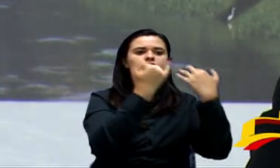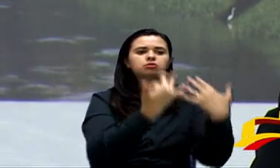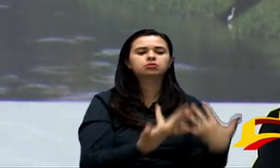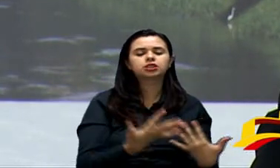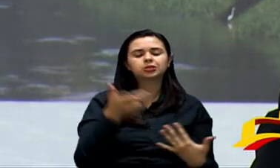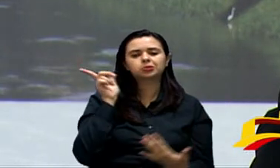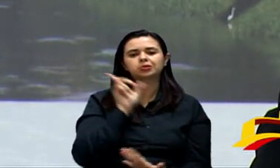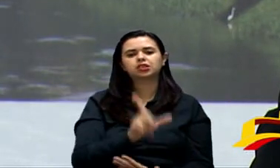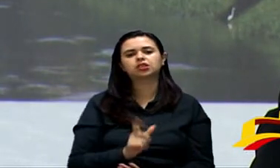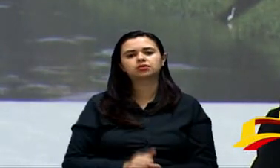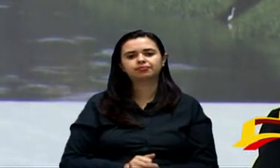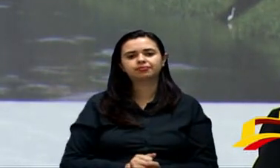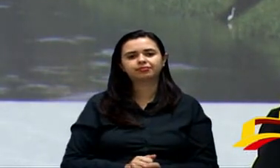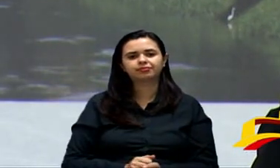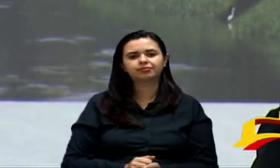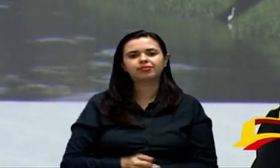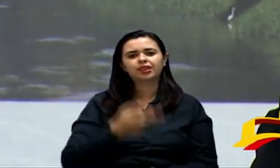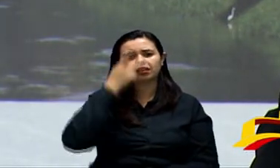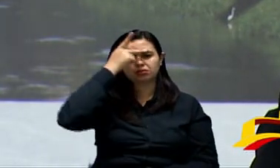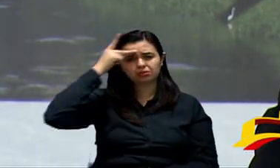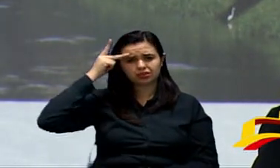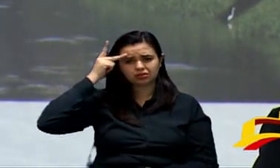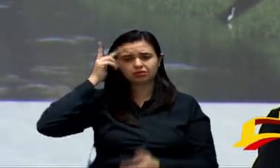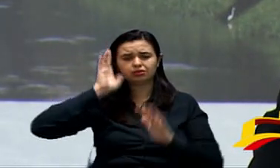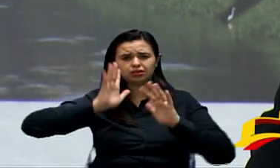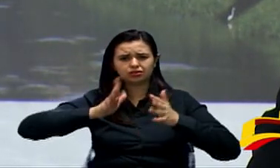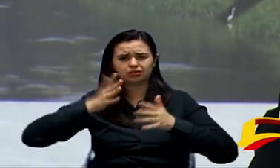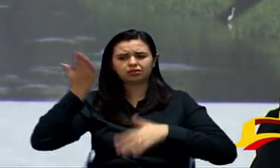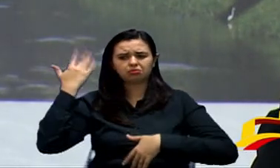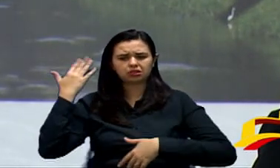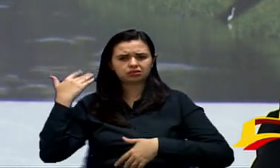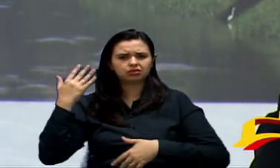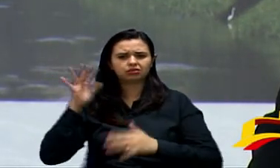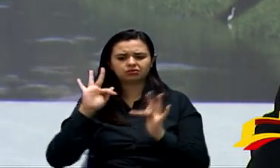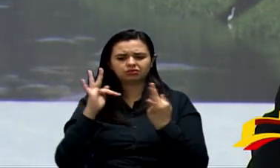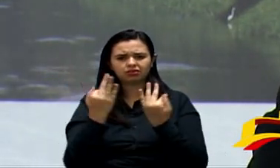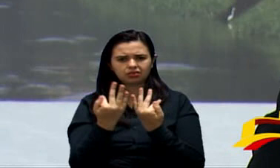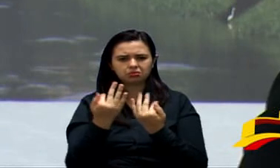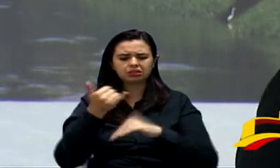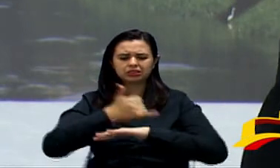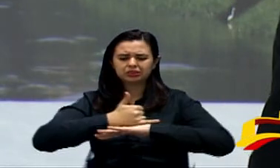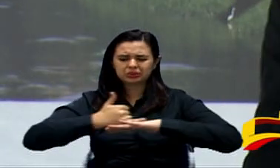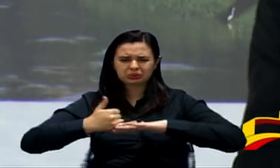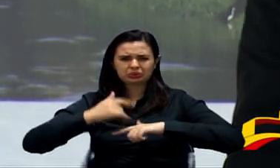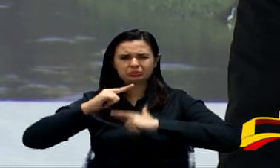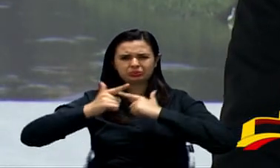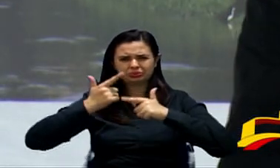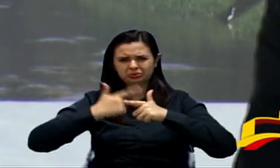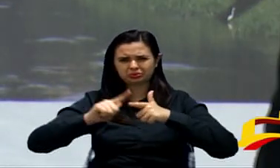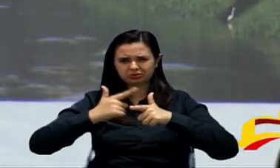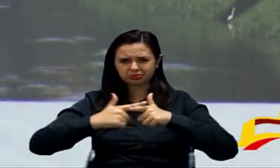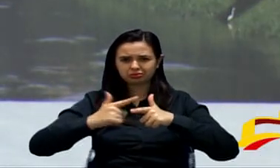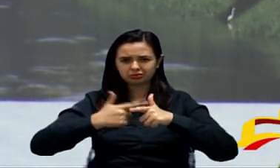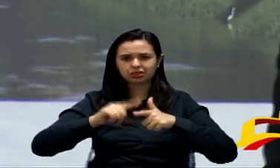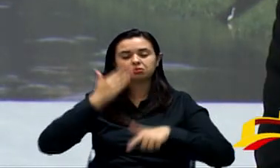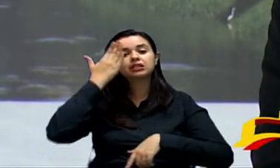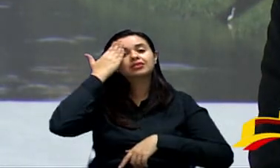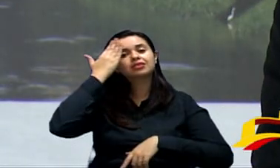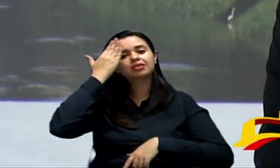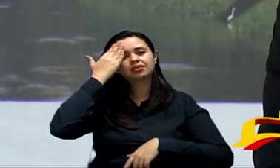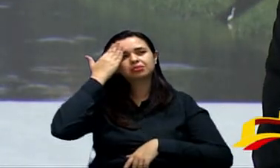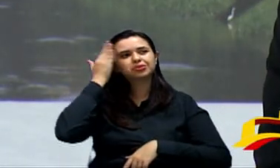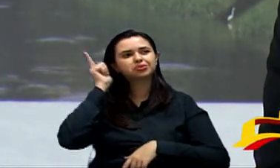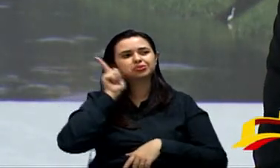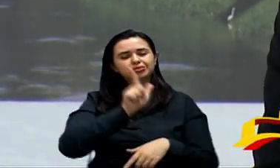sabe transmitir a verdadeira história. Então, ele faz um trabalho muito excelente, inclusive aqui no esboço do